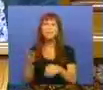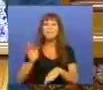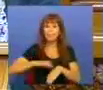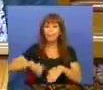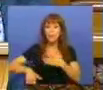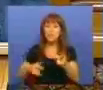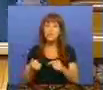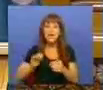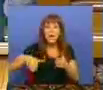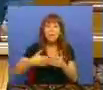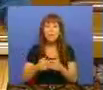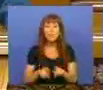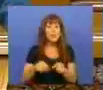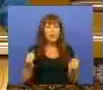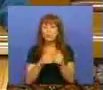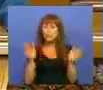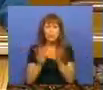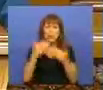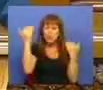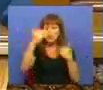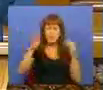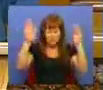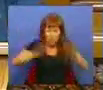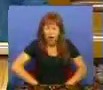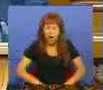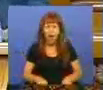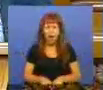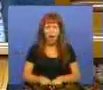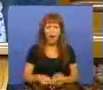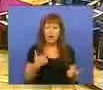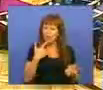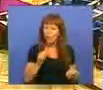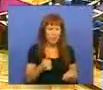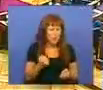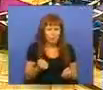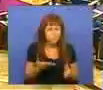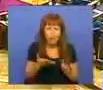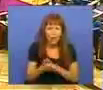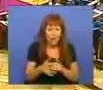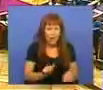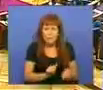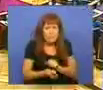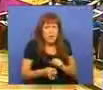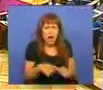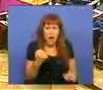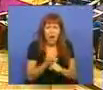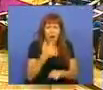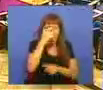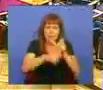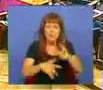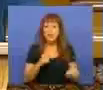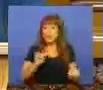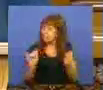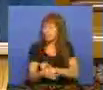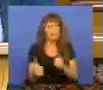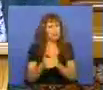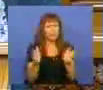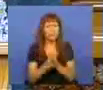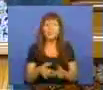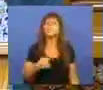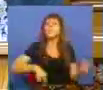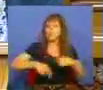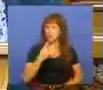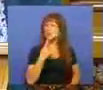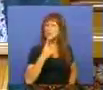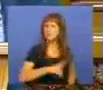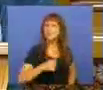isso, propõe que caiam todos os limites ao argumento da inadaptação do trabalhador. Não há volta a dar e toda a gente já